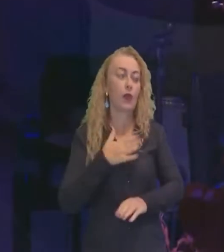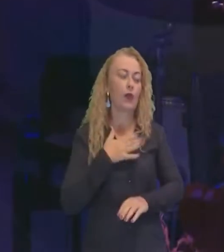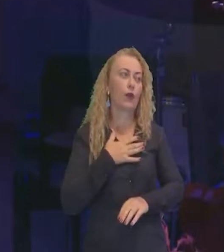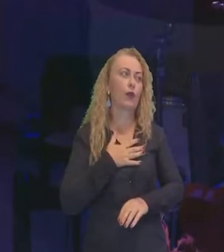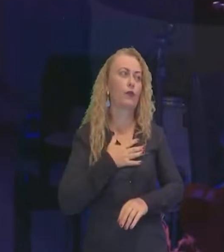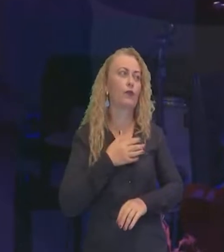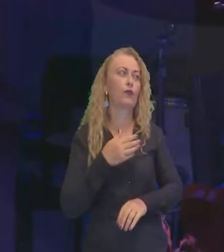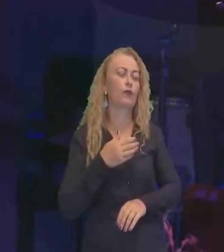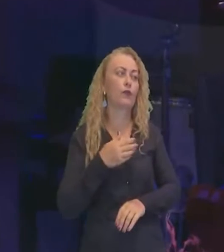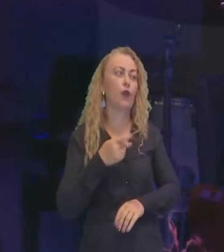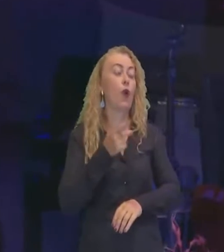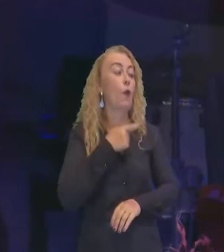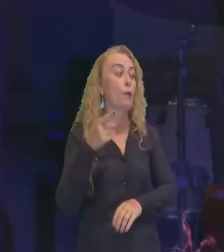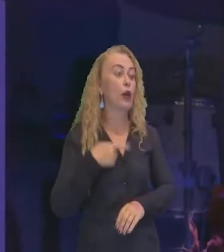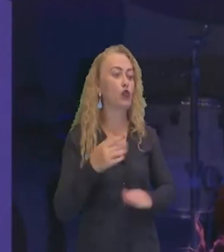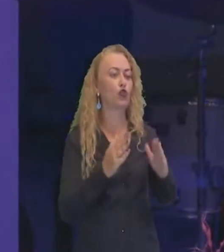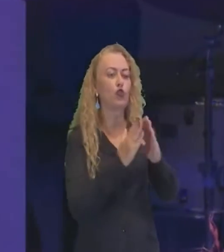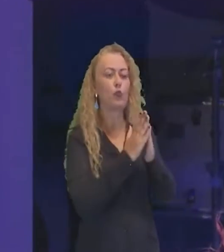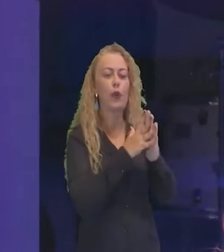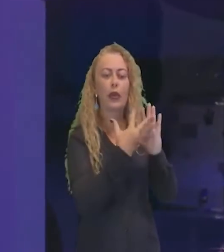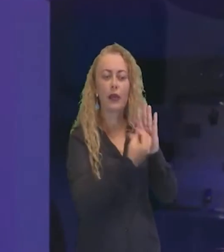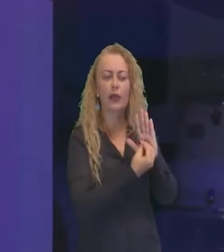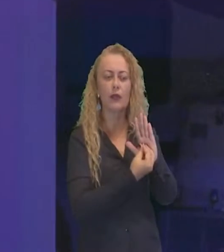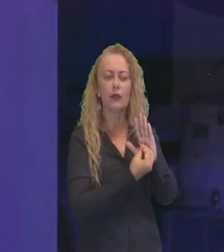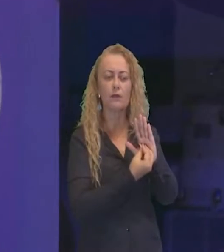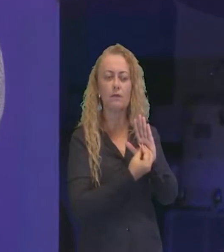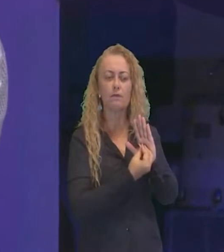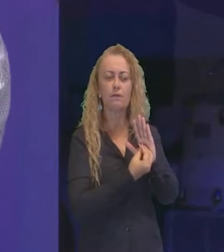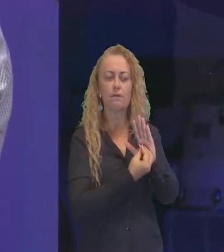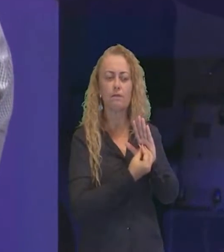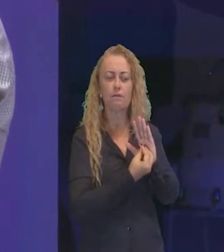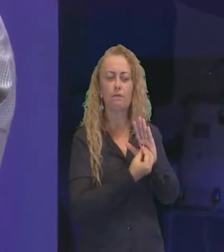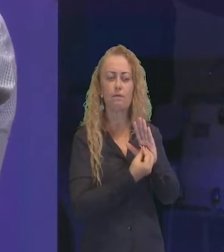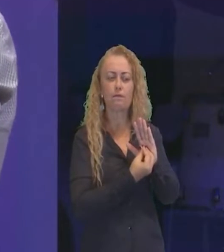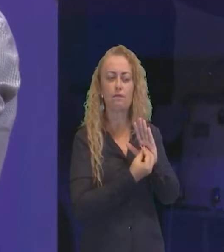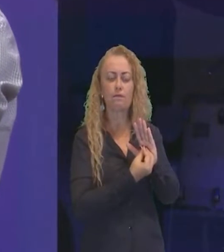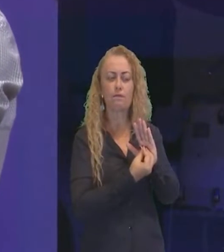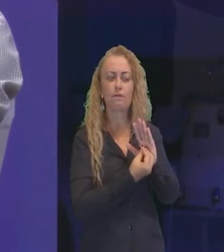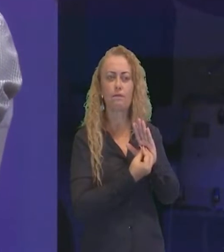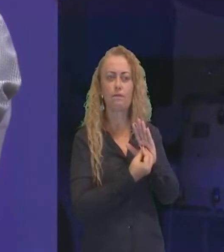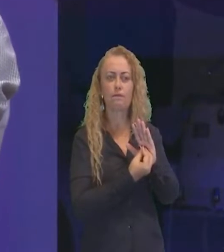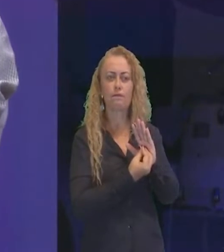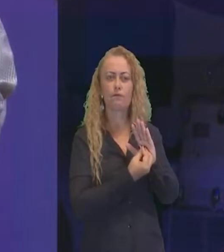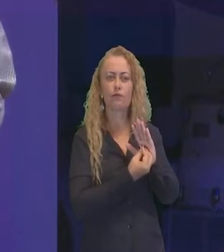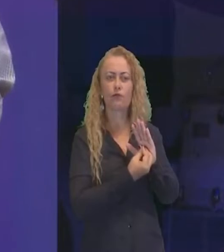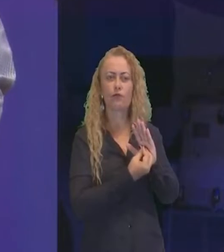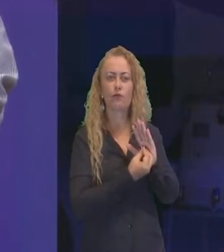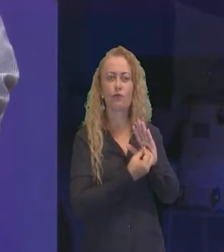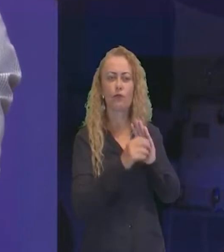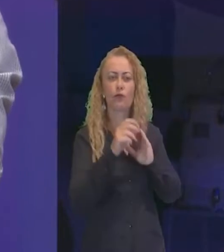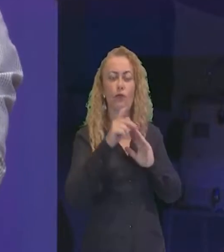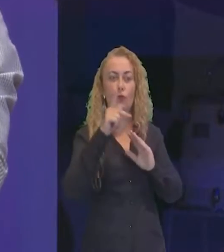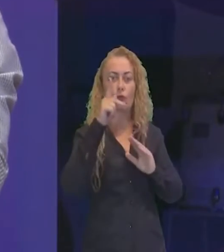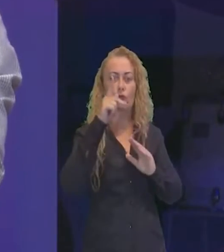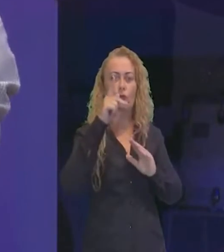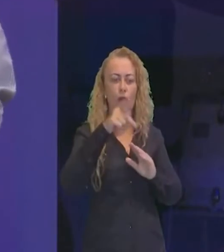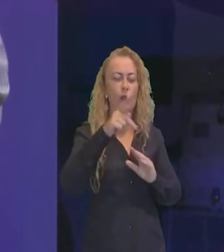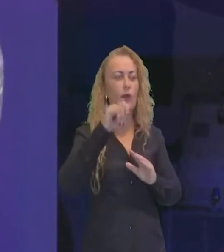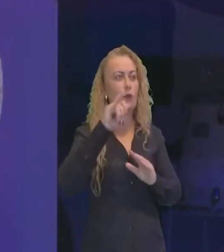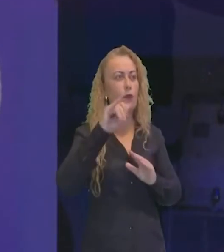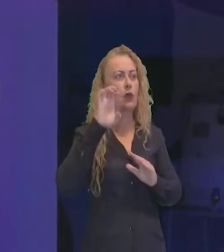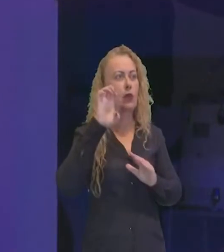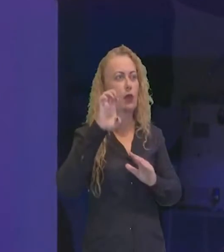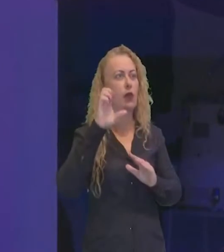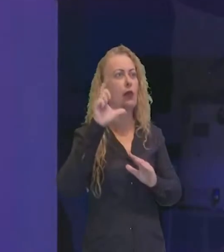de Piedade, uma igreja extremamente tradicional. Um dia eu estou no púlpito pregando